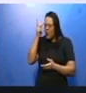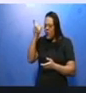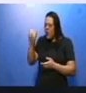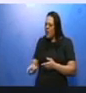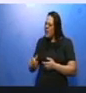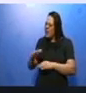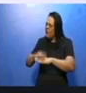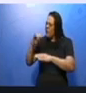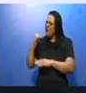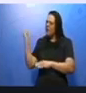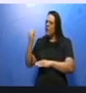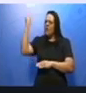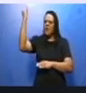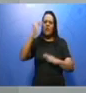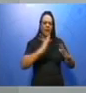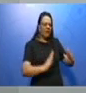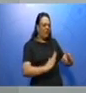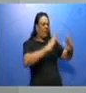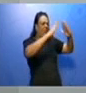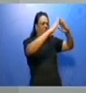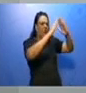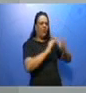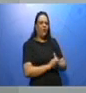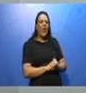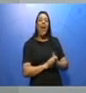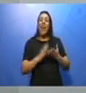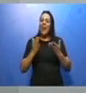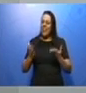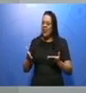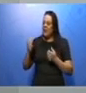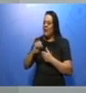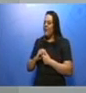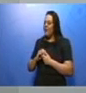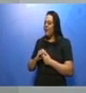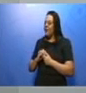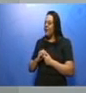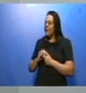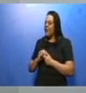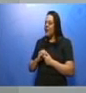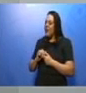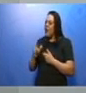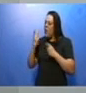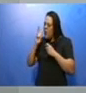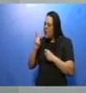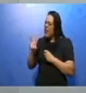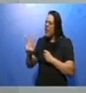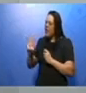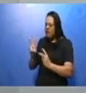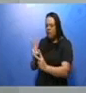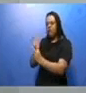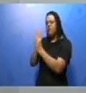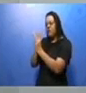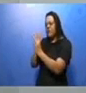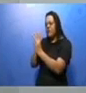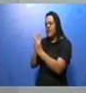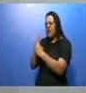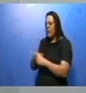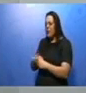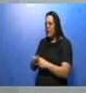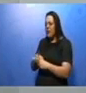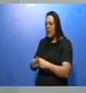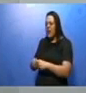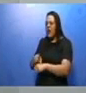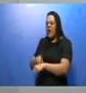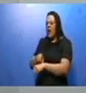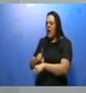milênios. E finalmente dei atenção ao moleque, entendendo que talvez aquele, desse jeito, seria o meu momento especial no